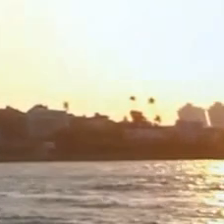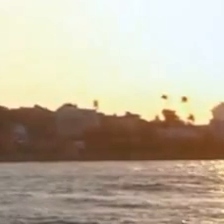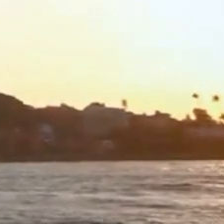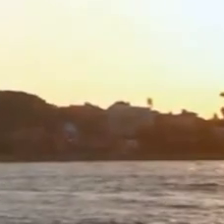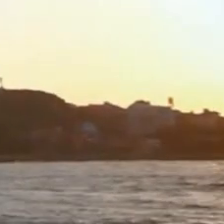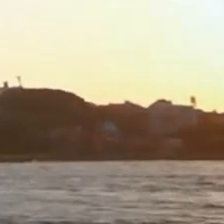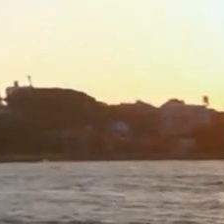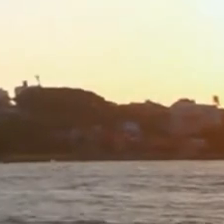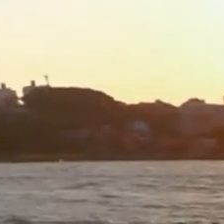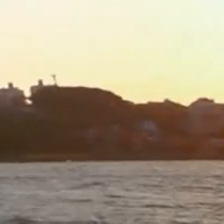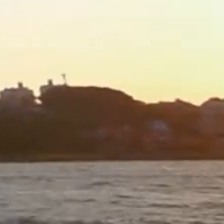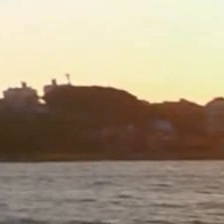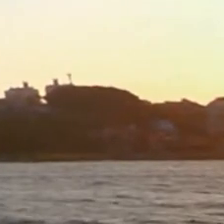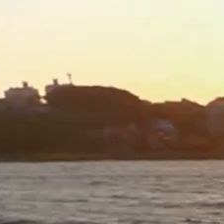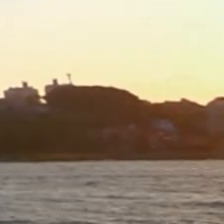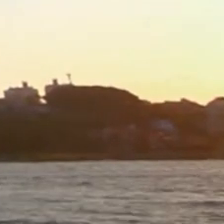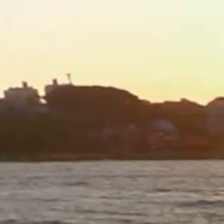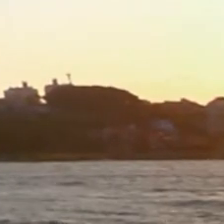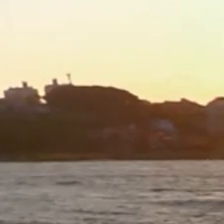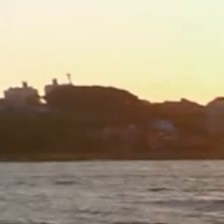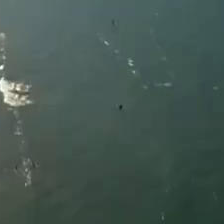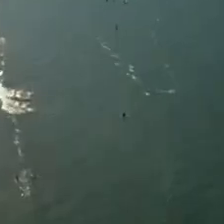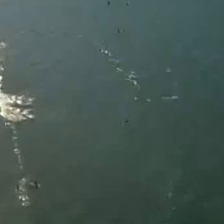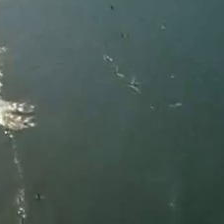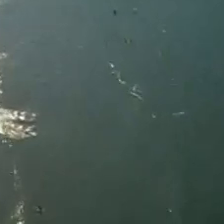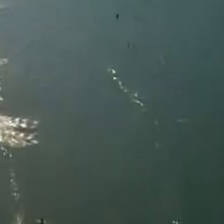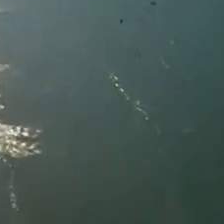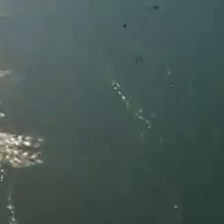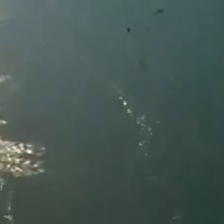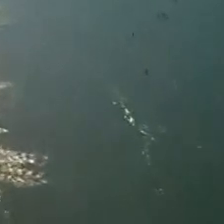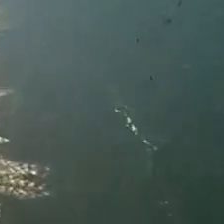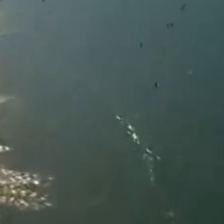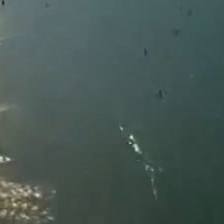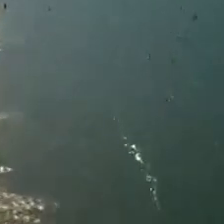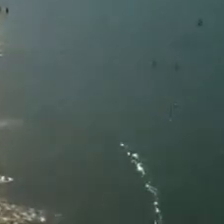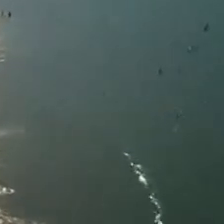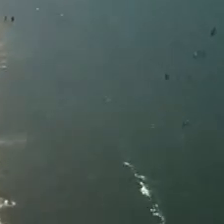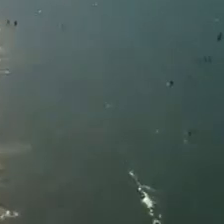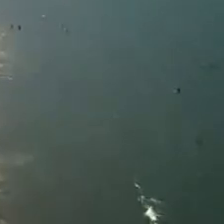tem, nem tem, te adora a própria morte.